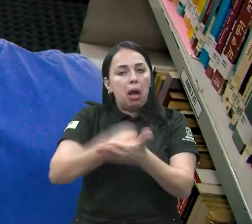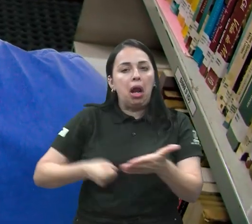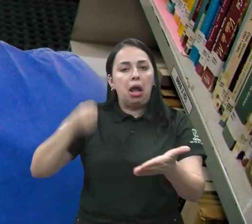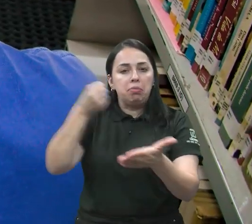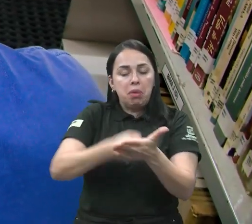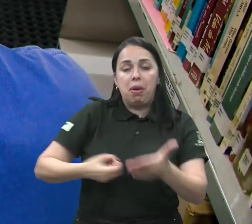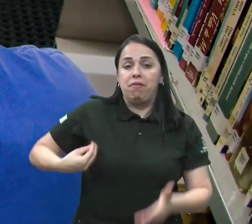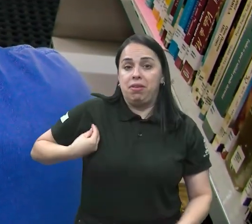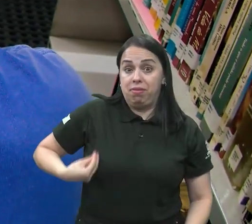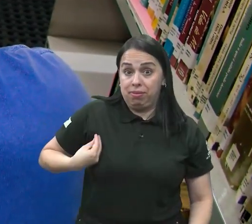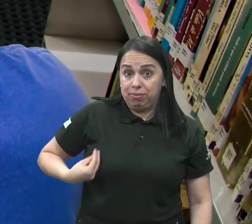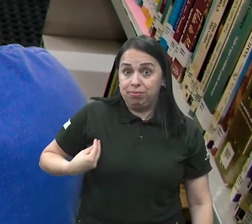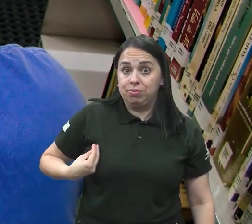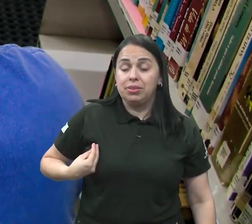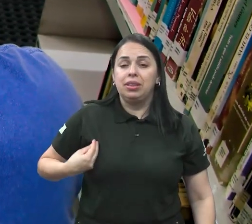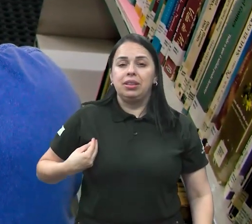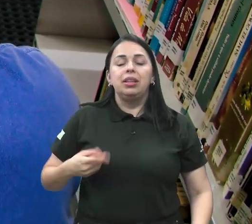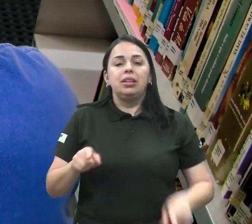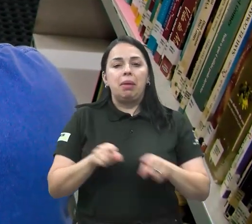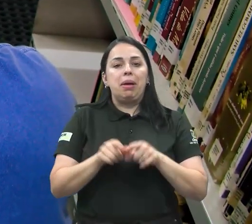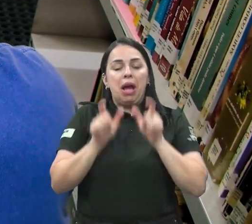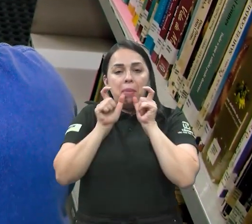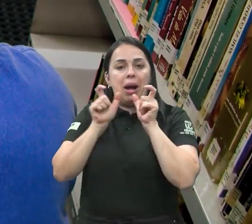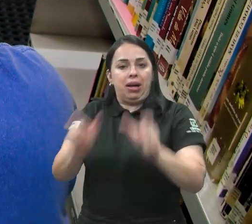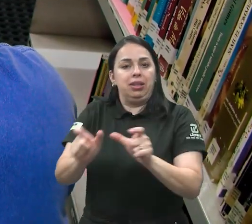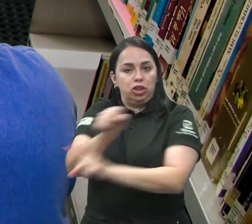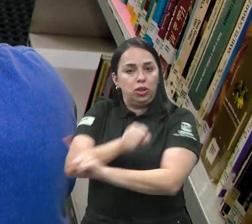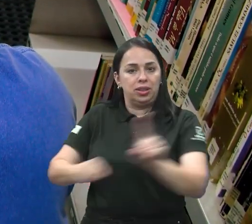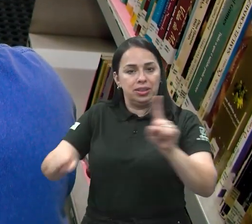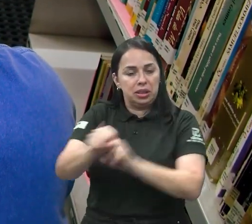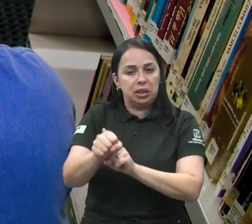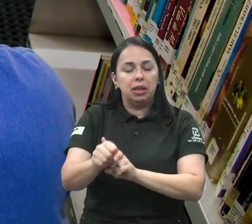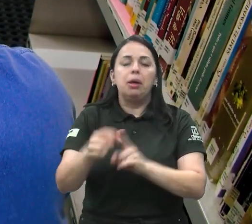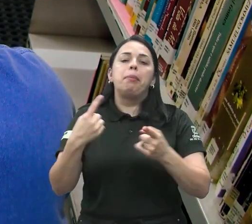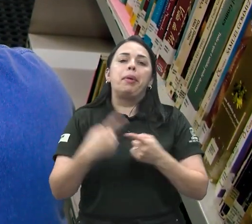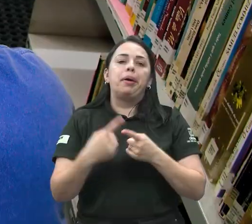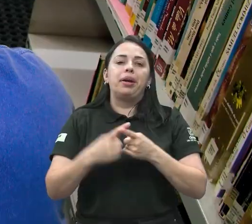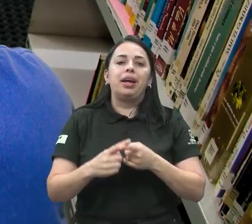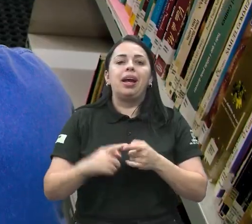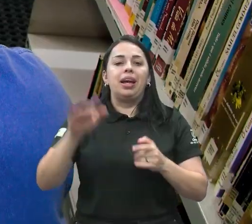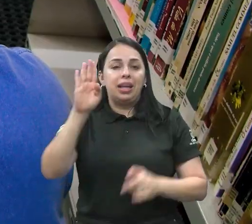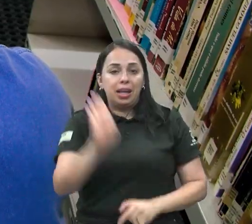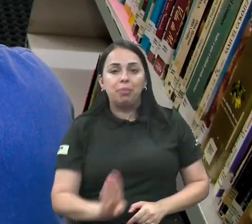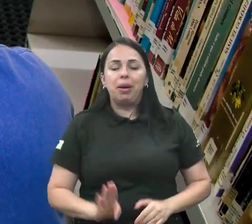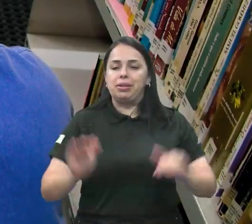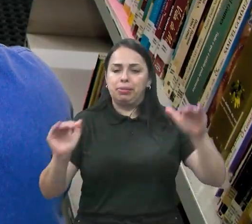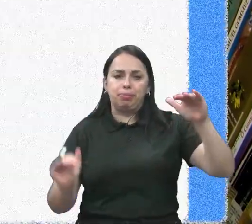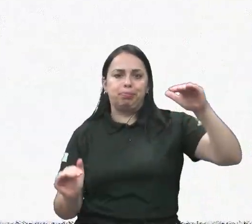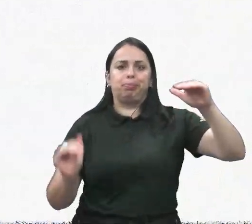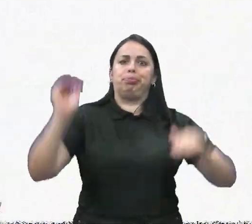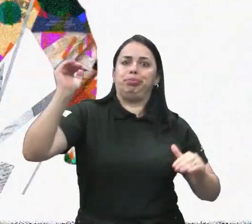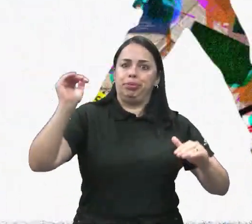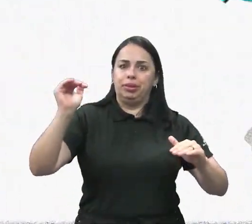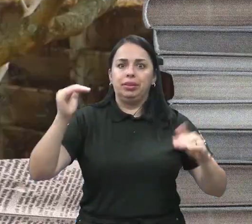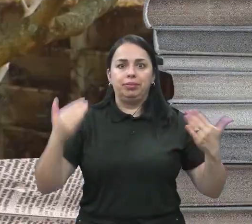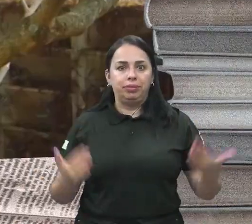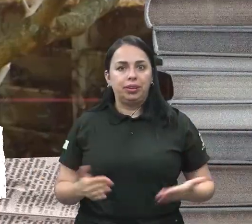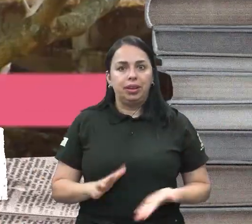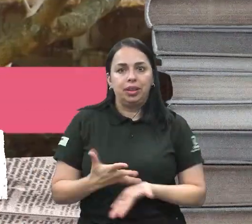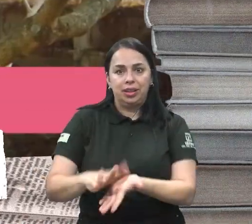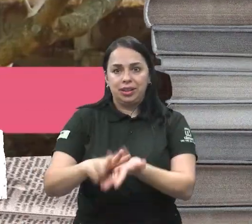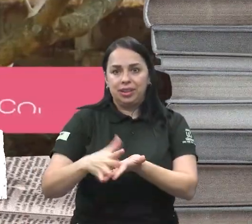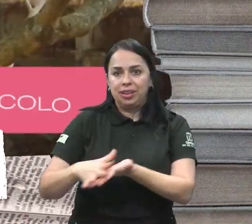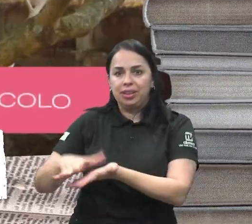por sobrevivência. É uma crítica social forte, que revela a desigualdade do Brasil daquela época. Roda de